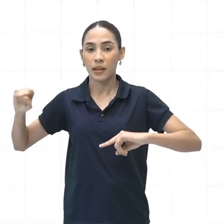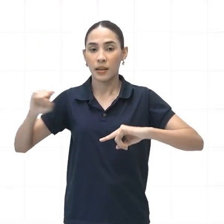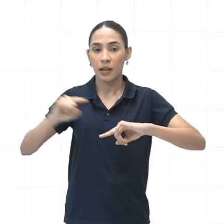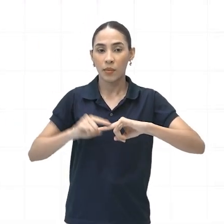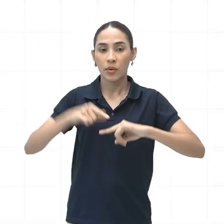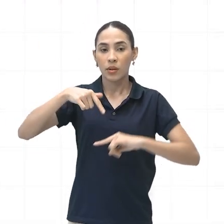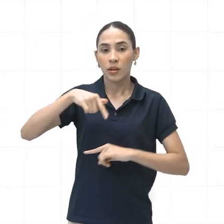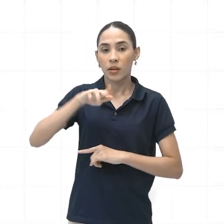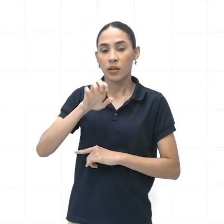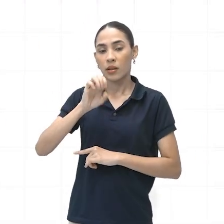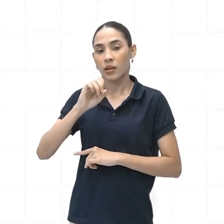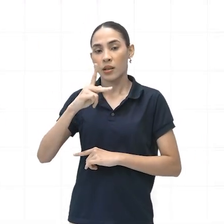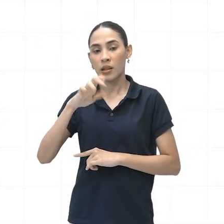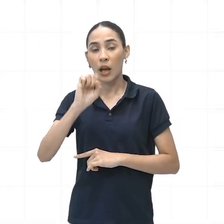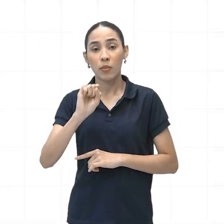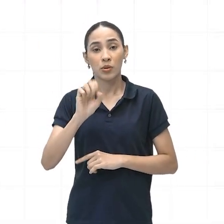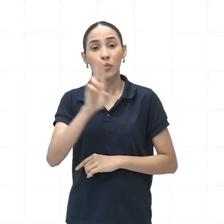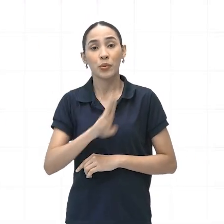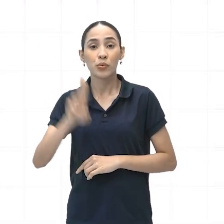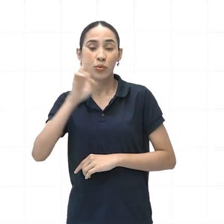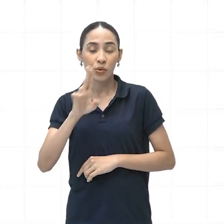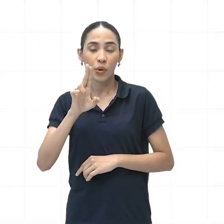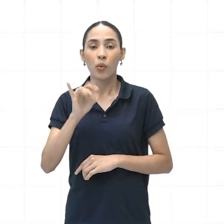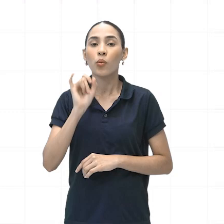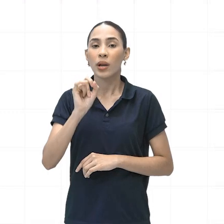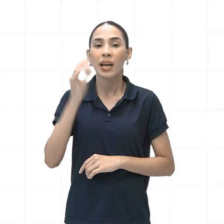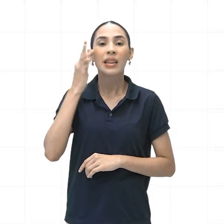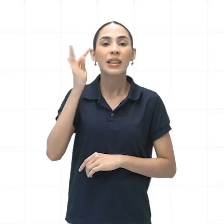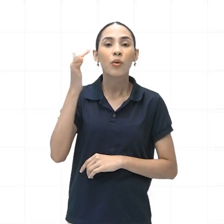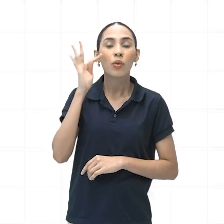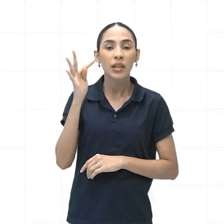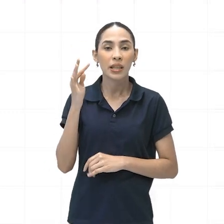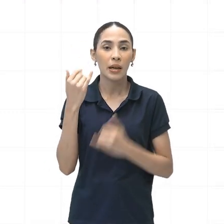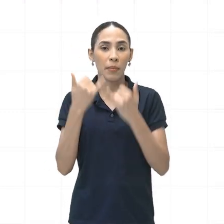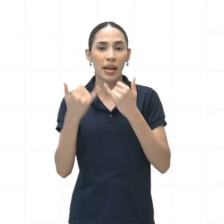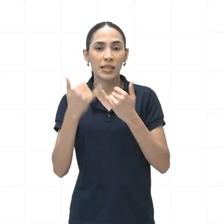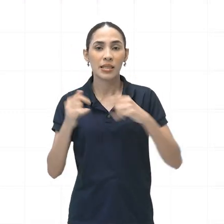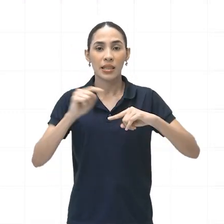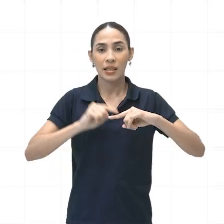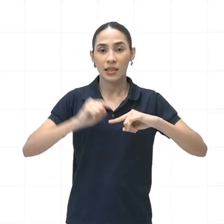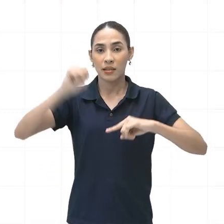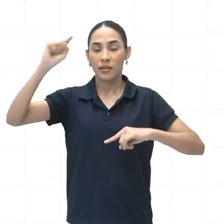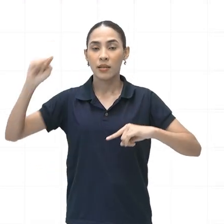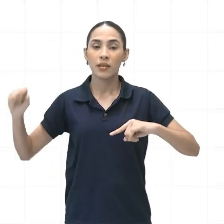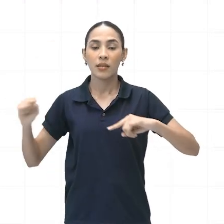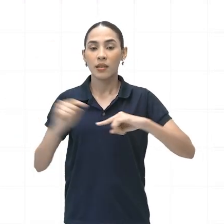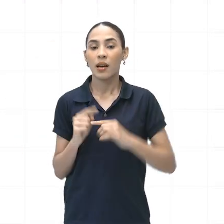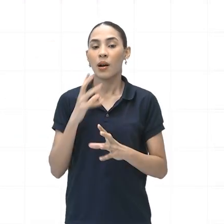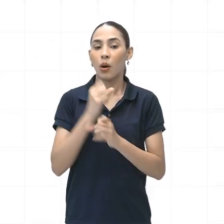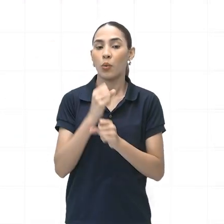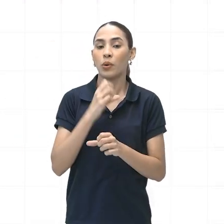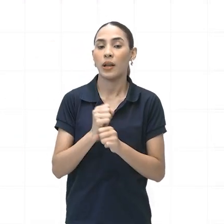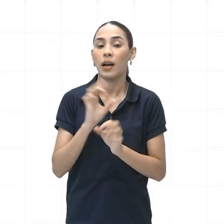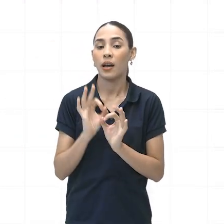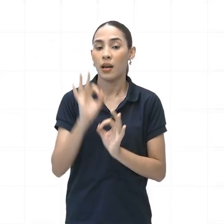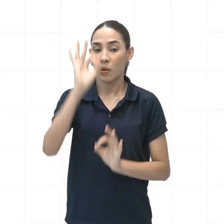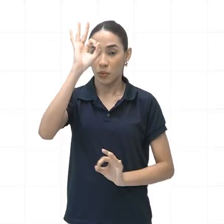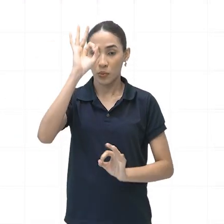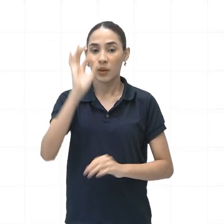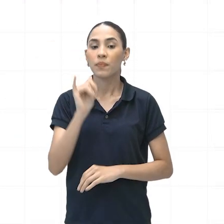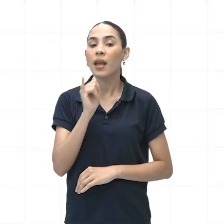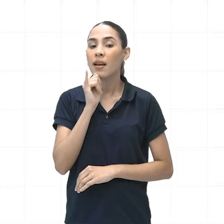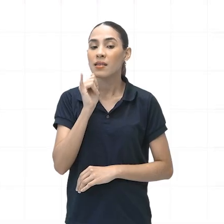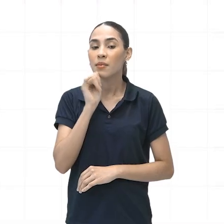a semelhança de triângulos para calcular essa altura. Você está vendo